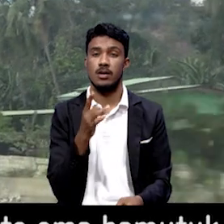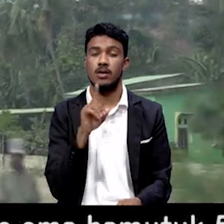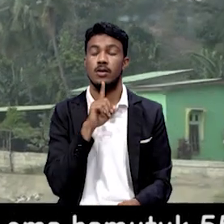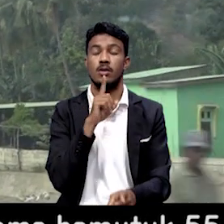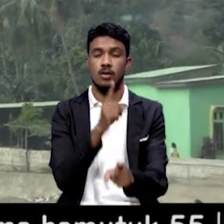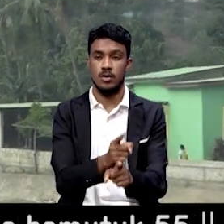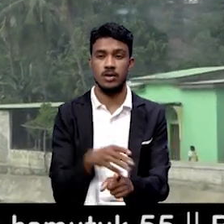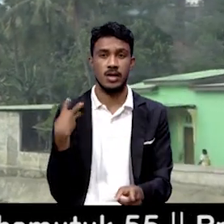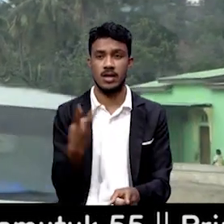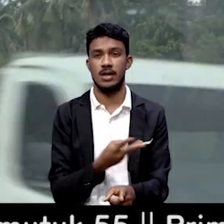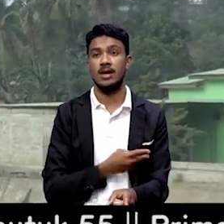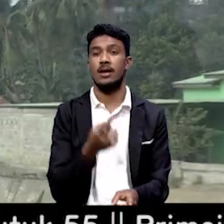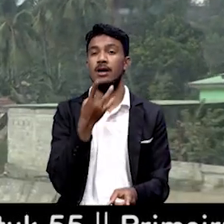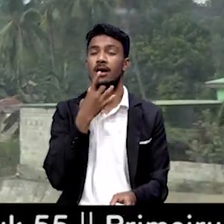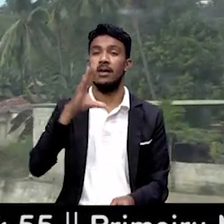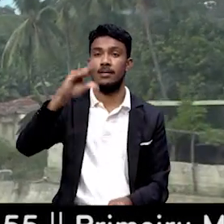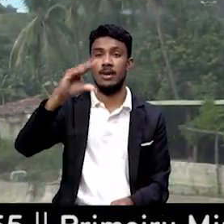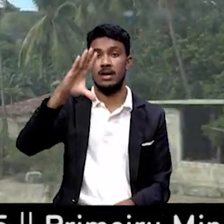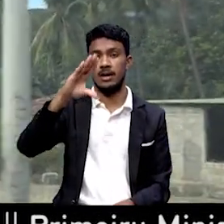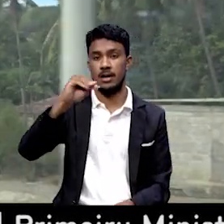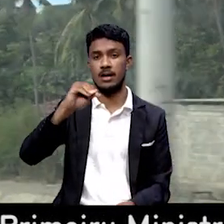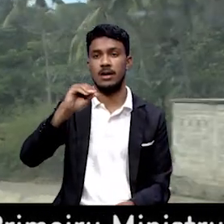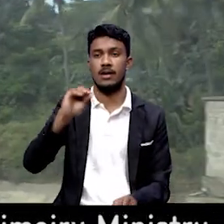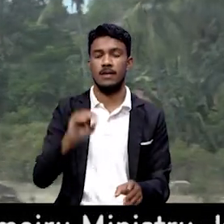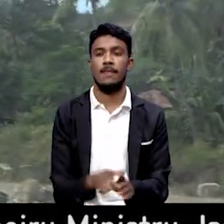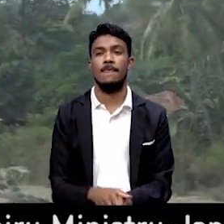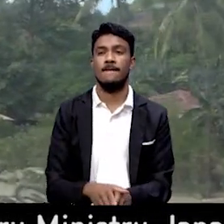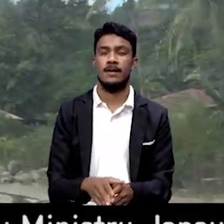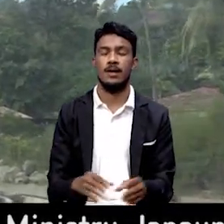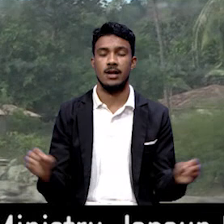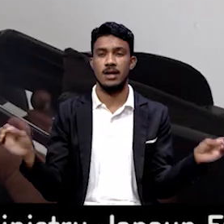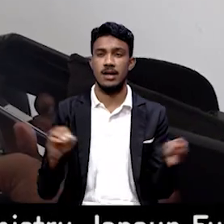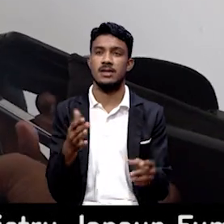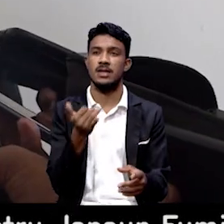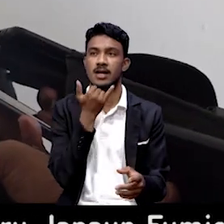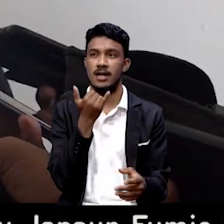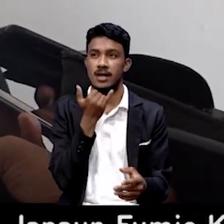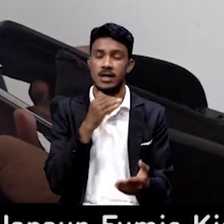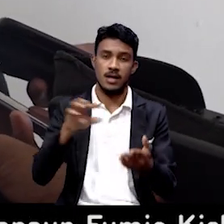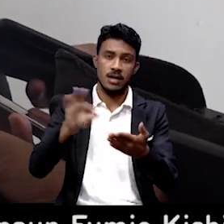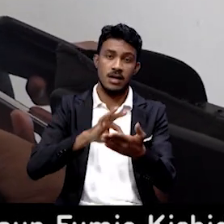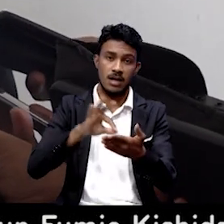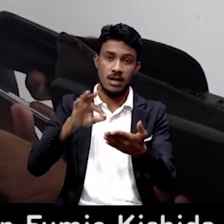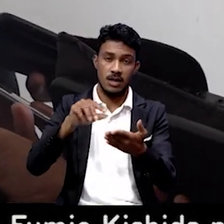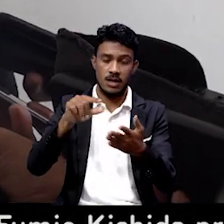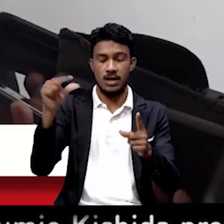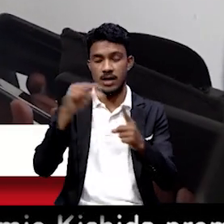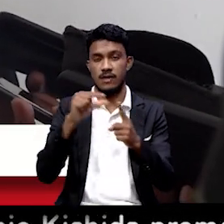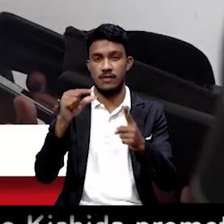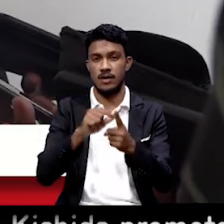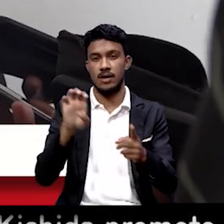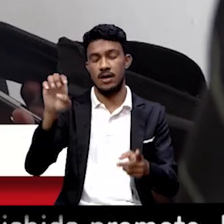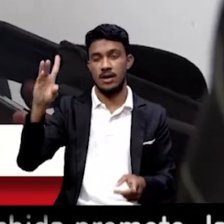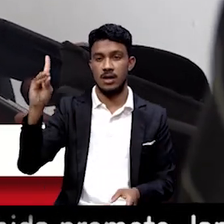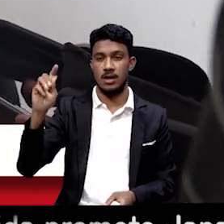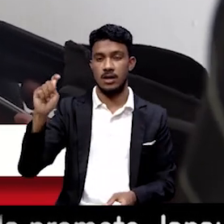itani ahi sei matelakan. Sela sala ia pazina RTL ninya esclarece oitum razoin sira ke lori ita tamba sa